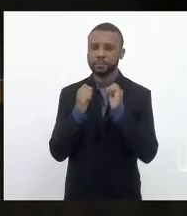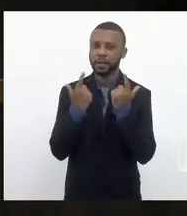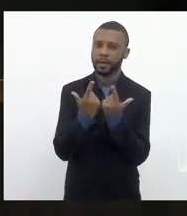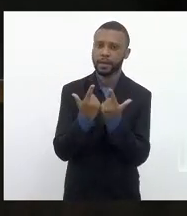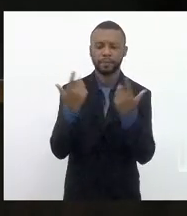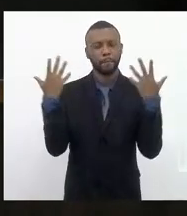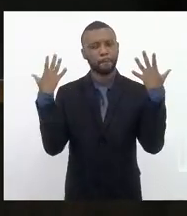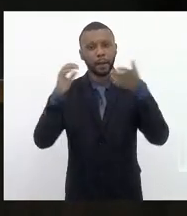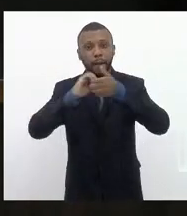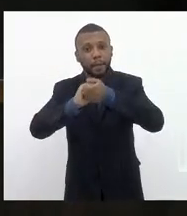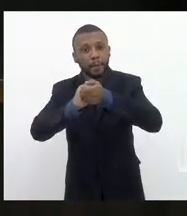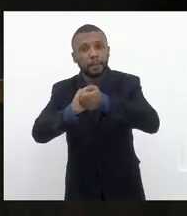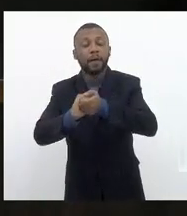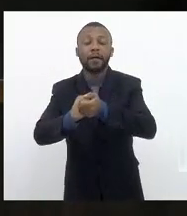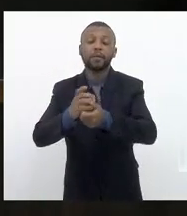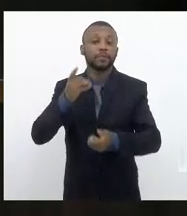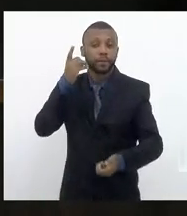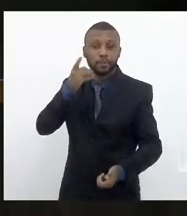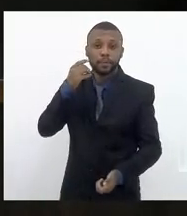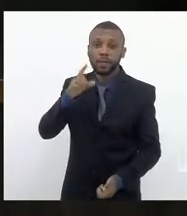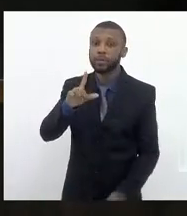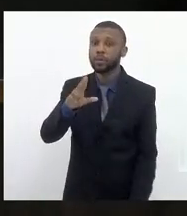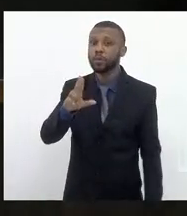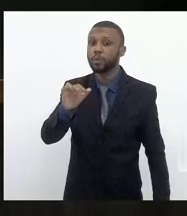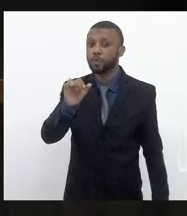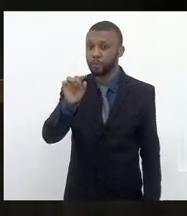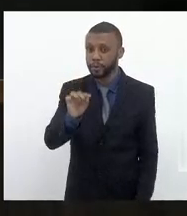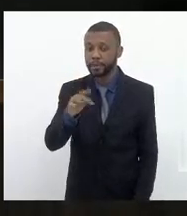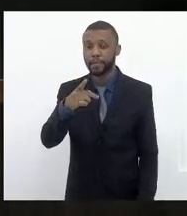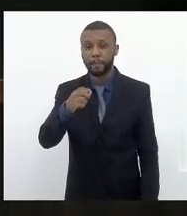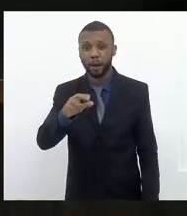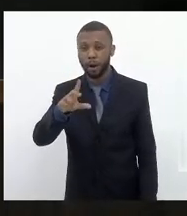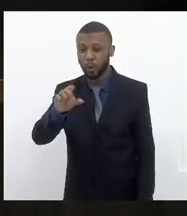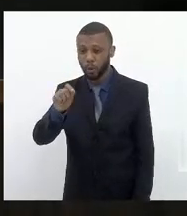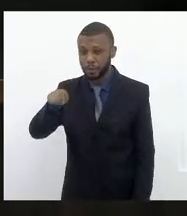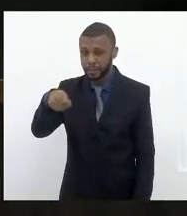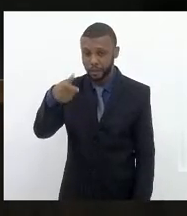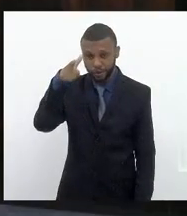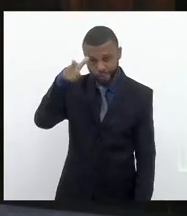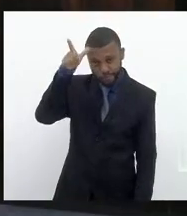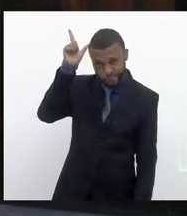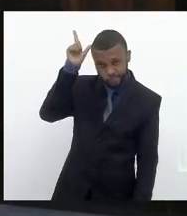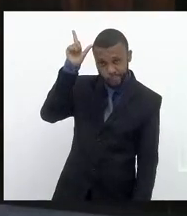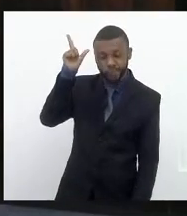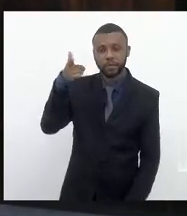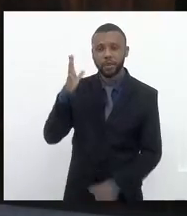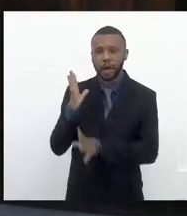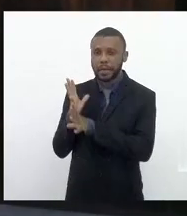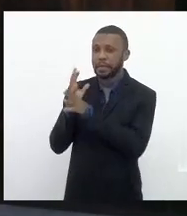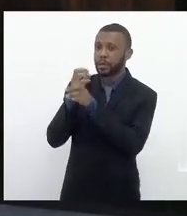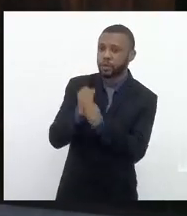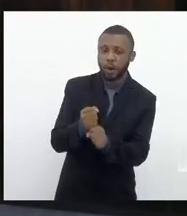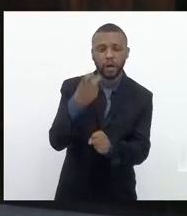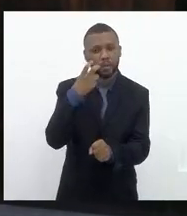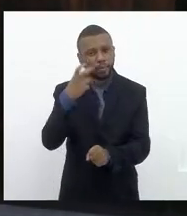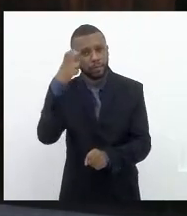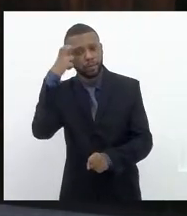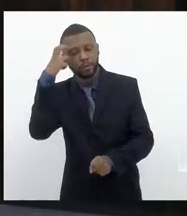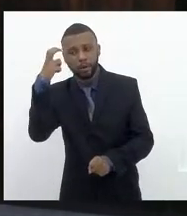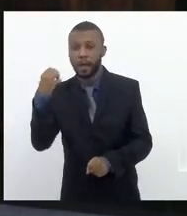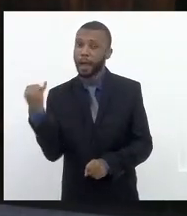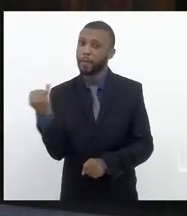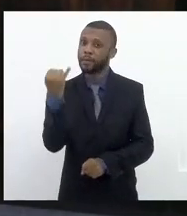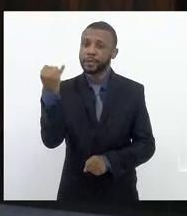parabenizar o Deputado Luiz Paulo Corrêa da Rocha por toda a sua trajetória sua sabedoria e a importância da sua presença nessa discussão